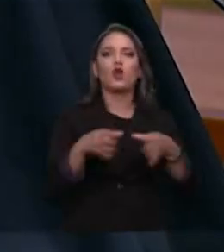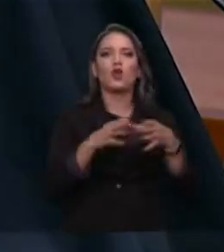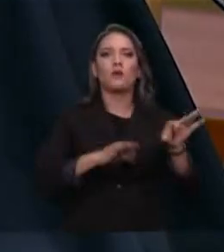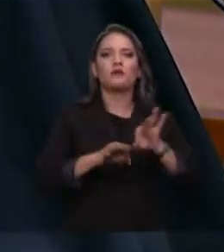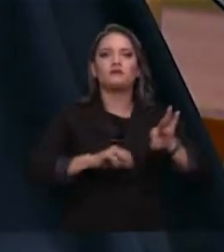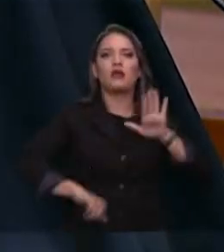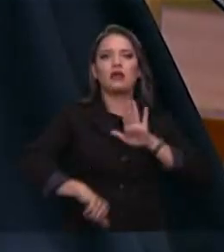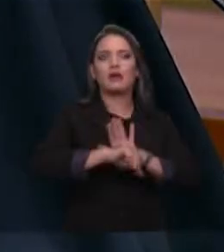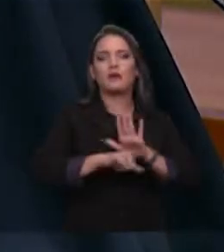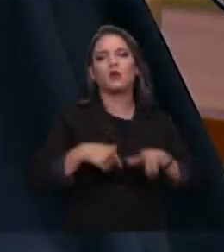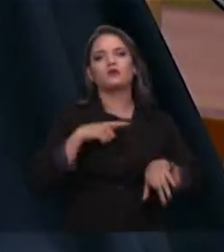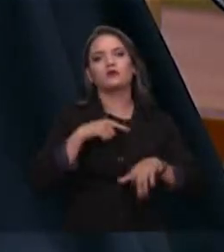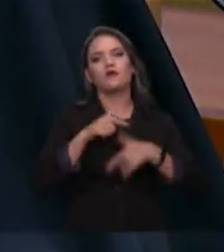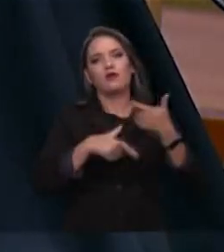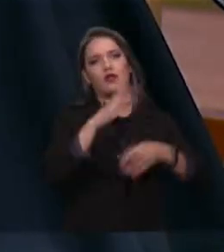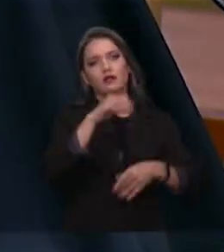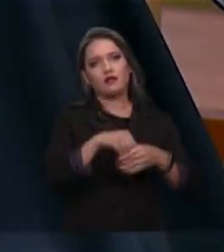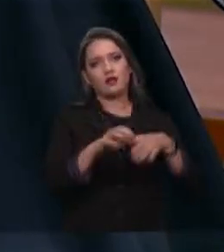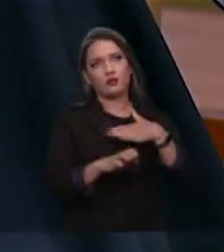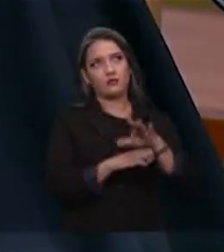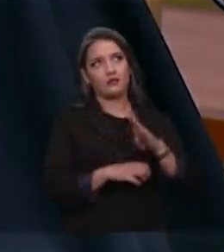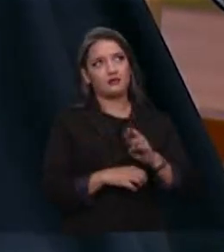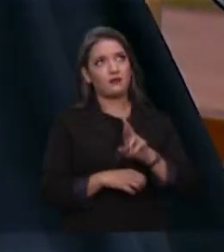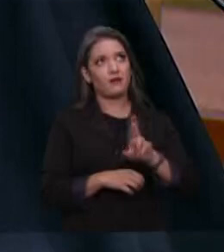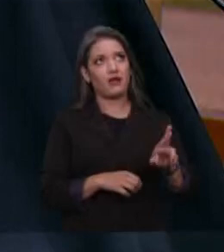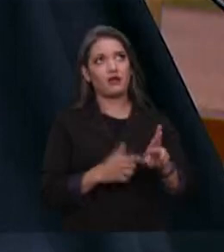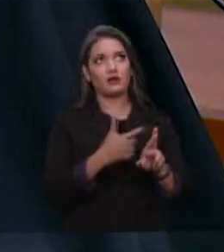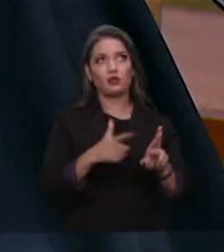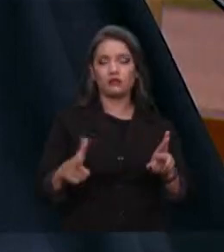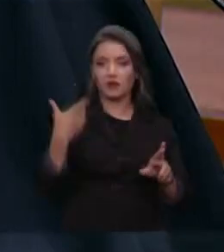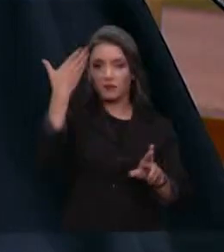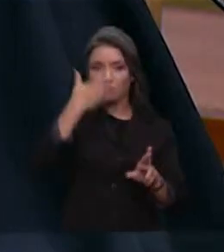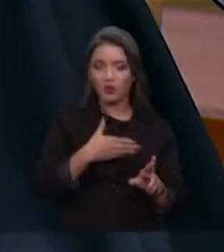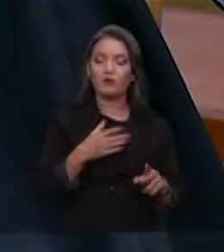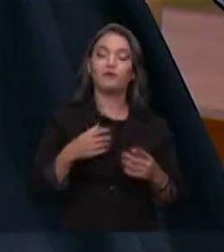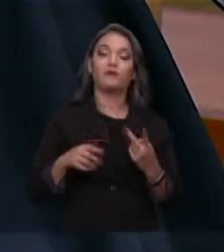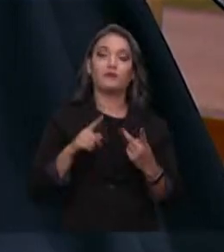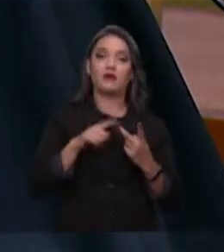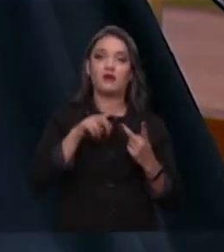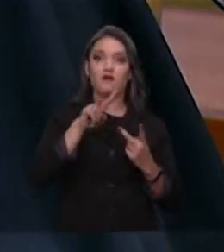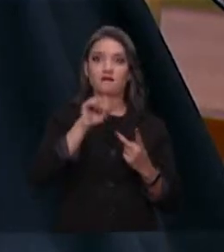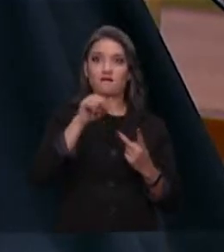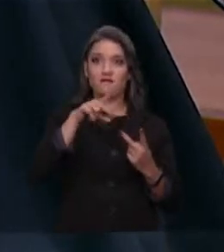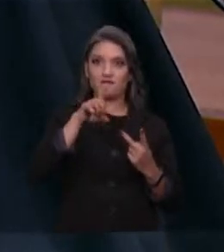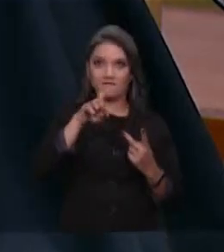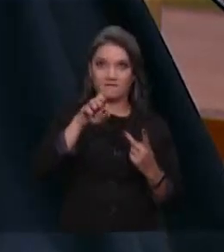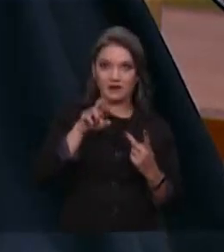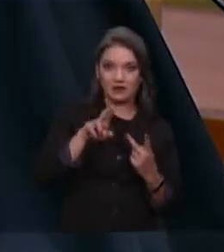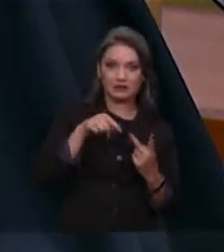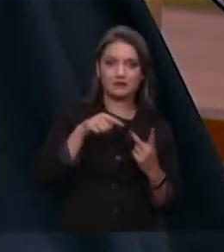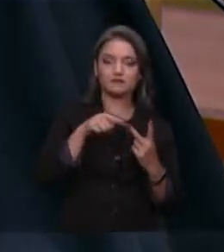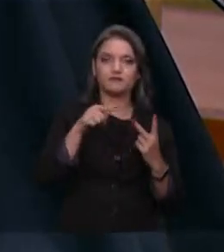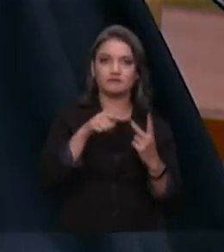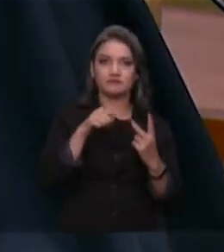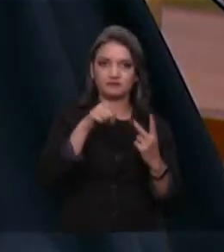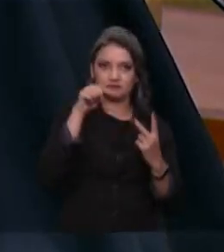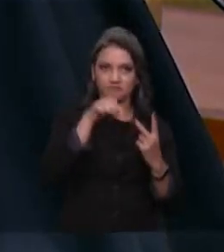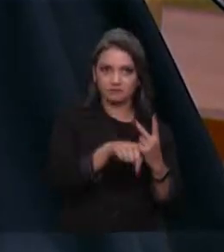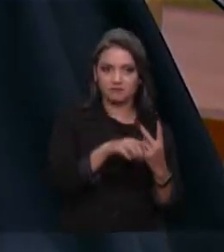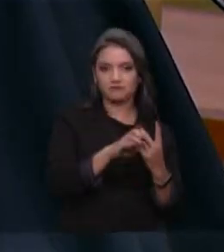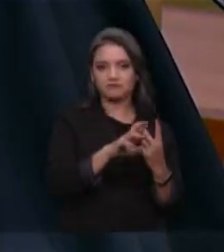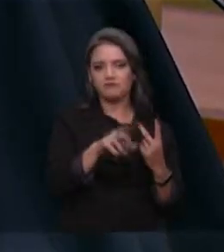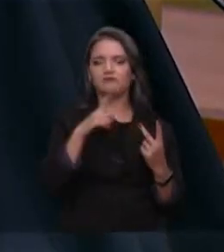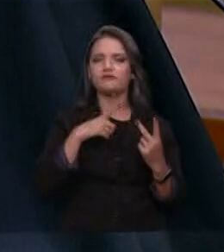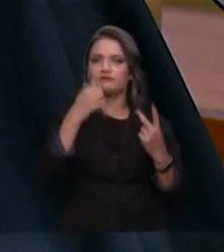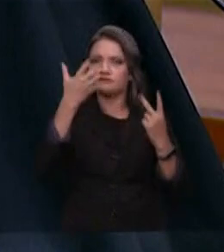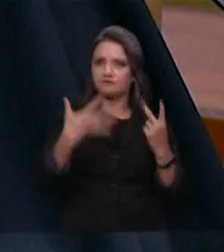teria atuado no âmbito da BR Distribuidora. O envolvimento do acusado Wander Luiz dos Santos Loubert nos assuntos da BR Distribuidora é